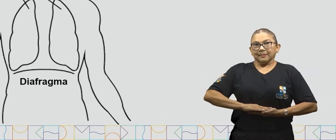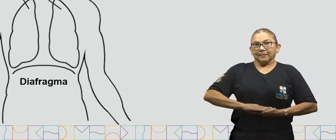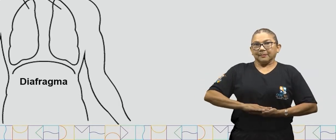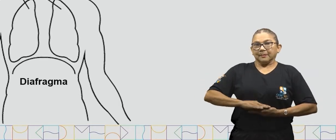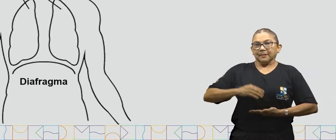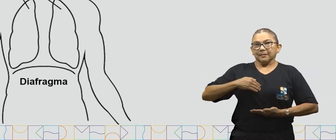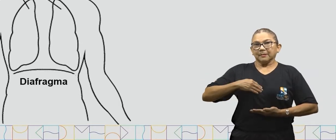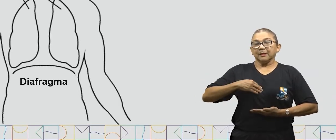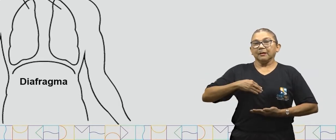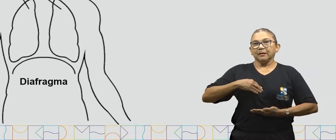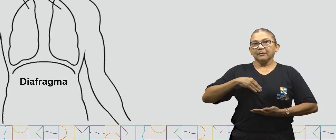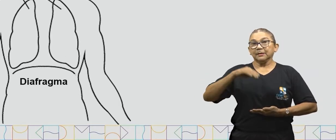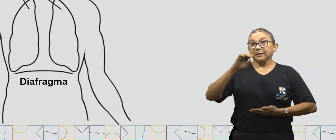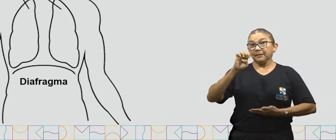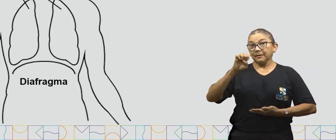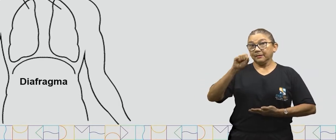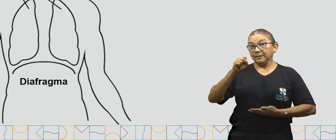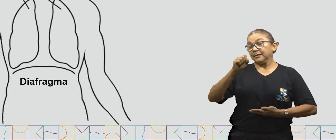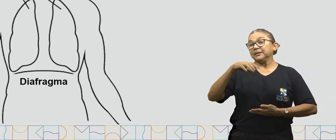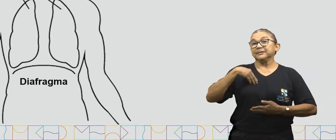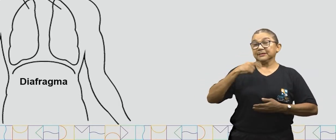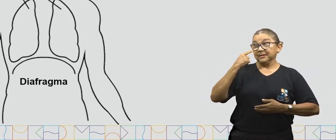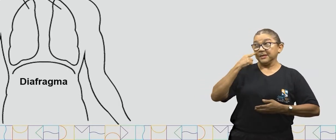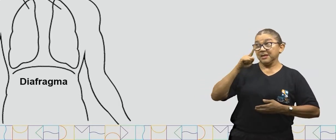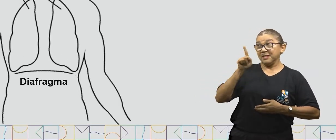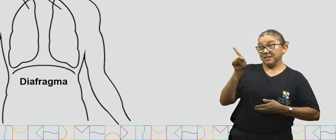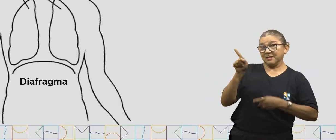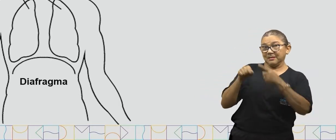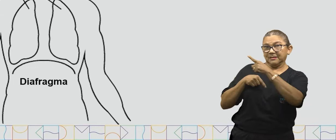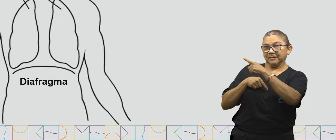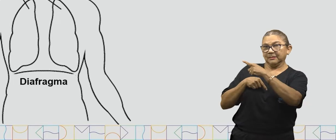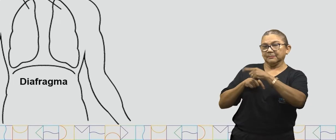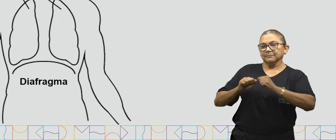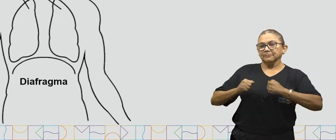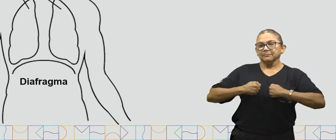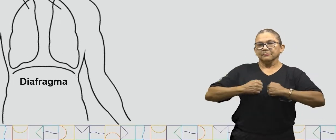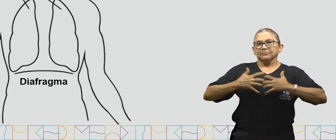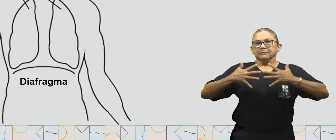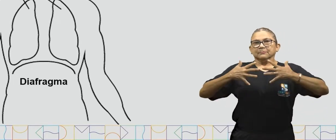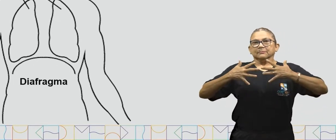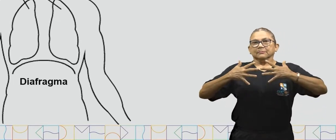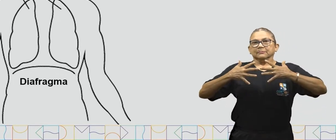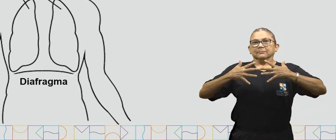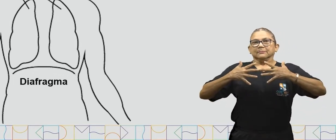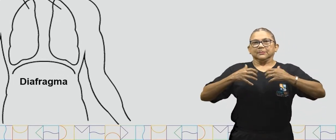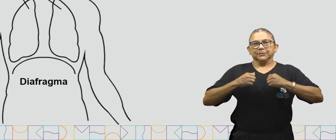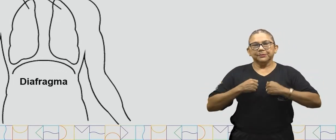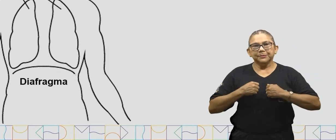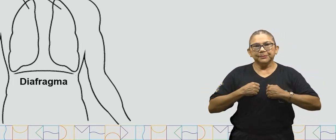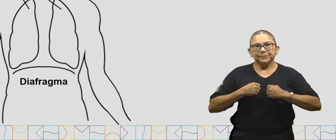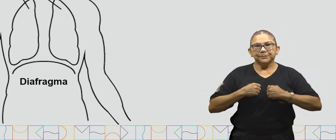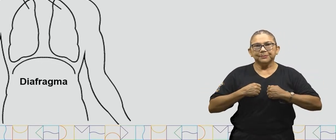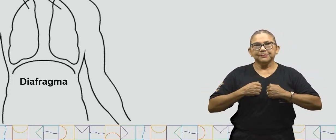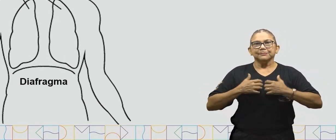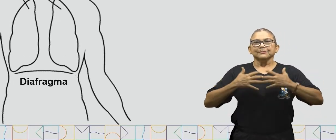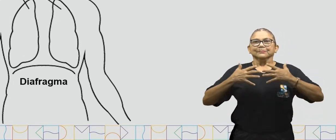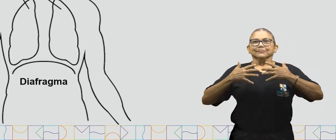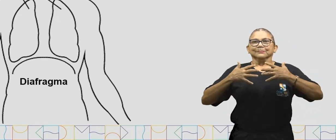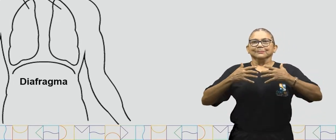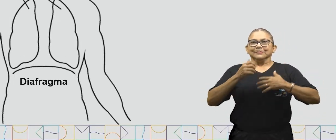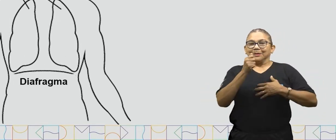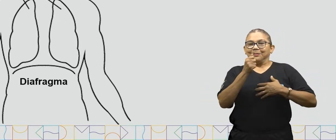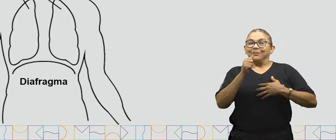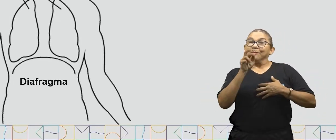na expiração, o diafragma se distende, relaxando e, consequentemente, o